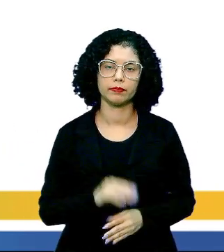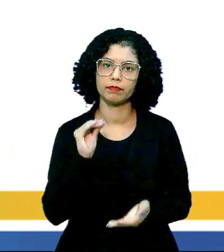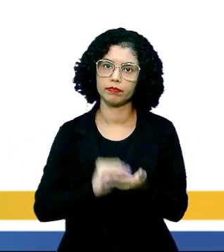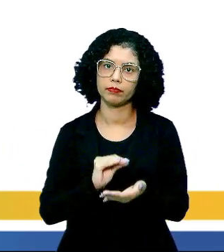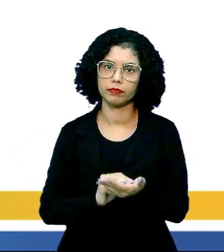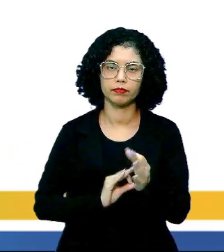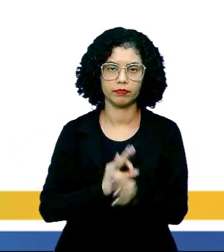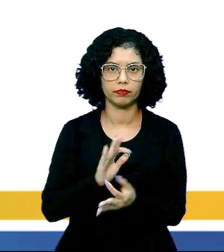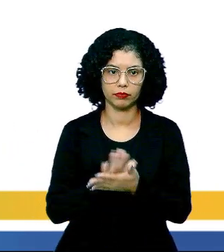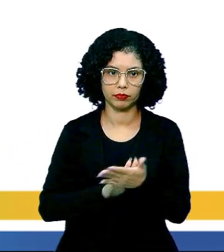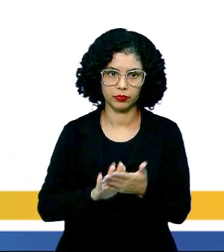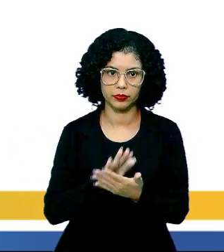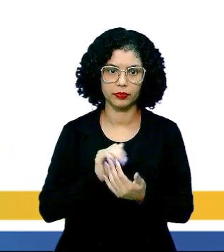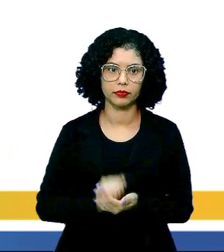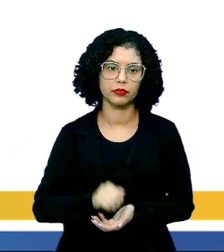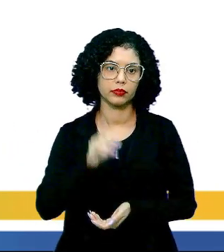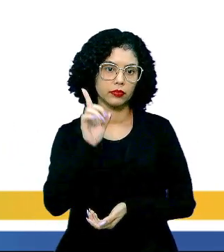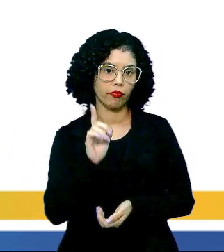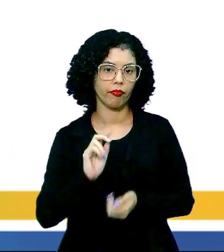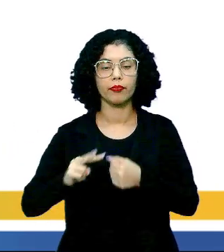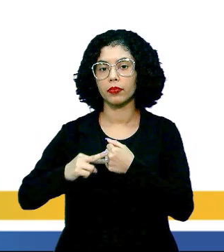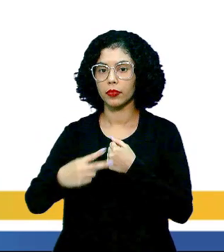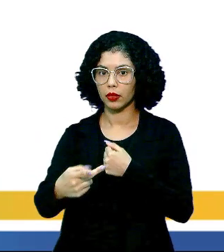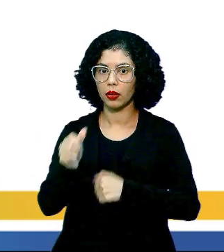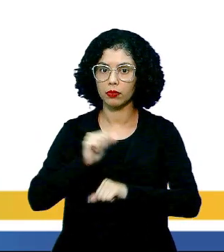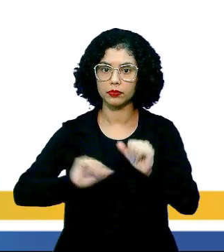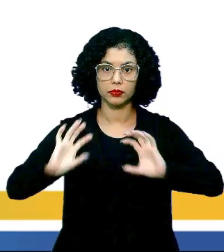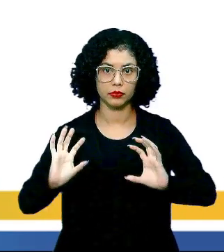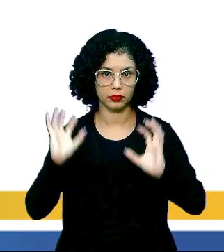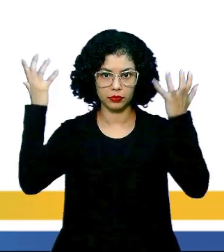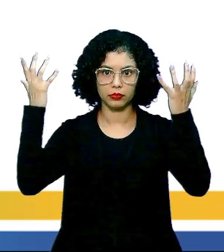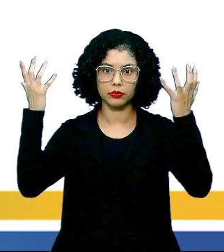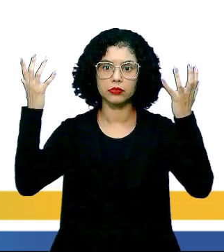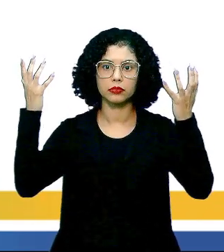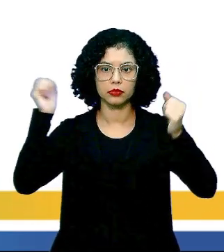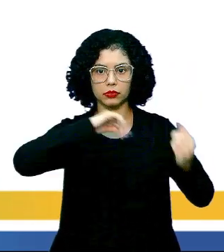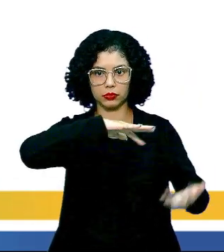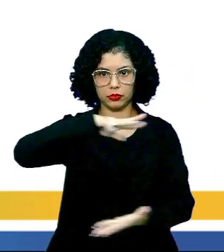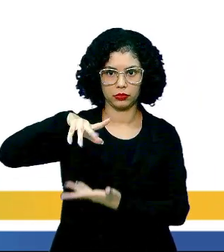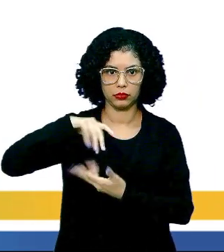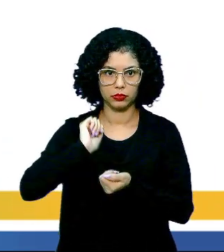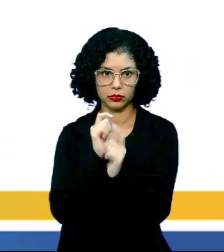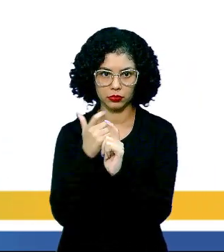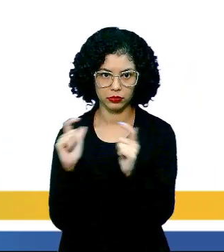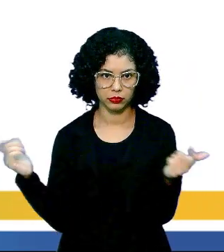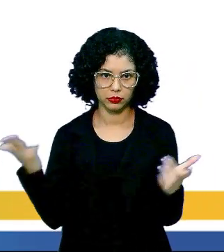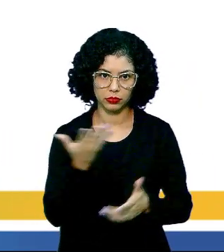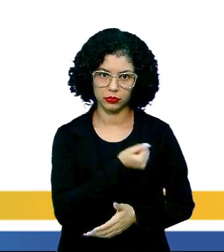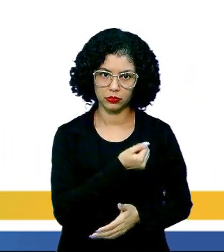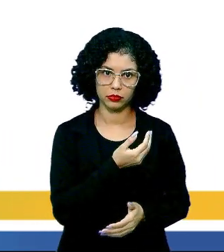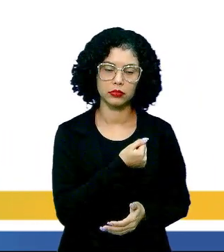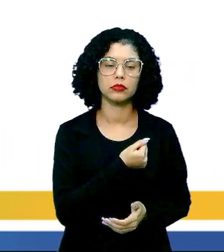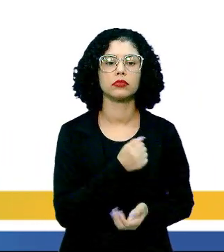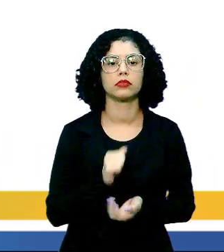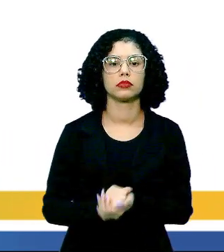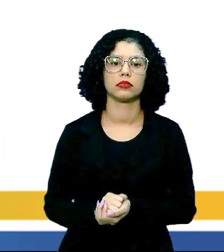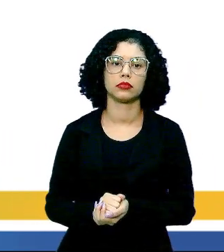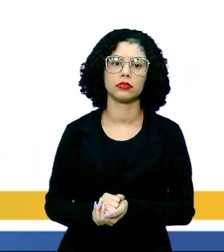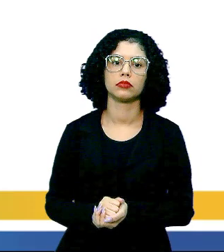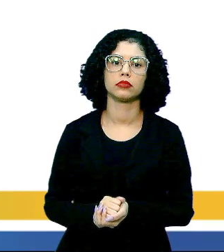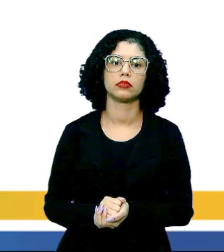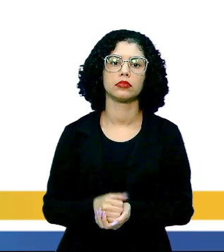desamparada. Letra D, são consequência das mudanças climáticas globais, aumentando o número